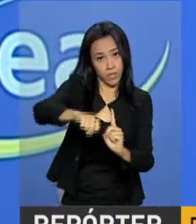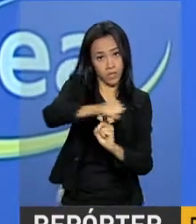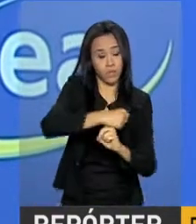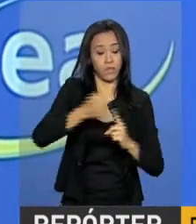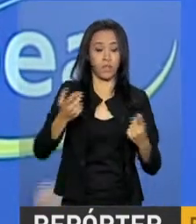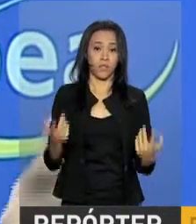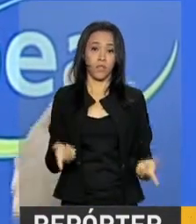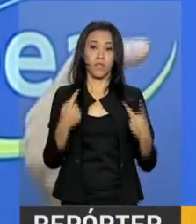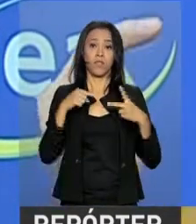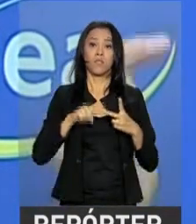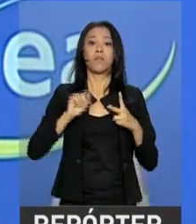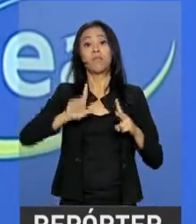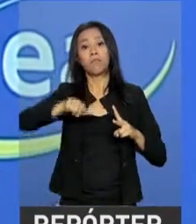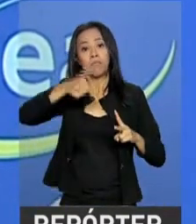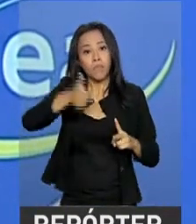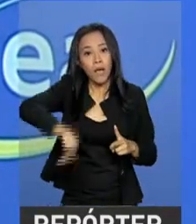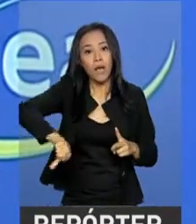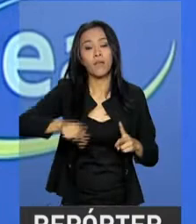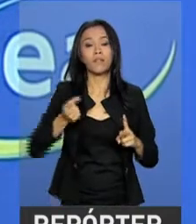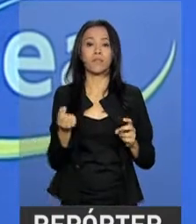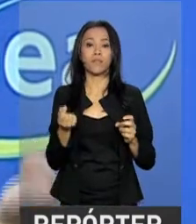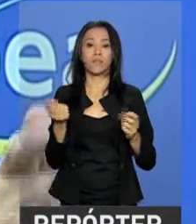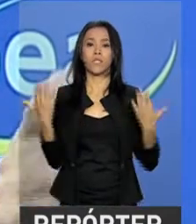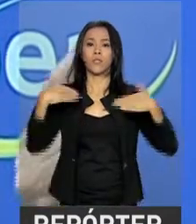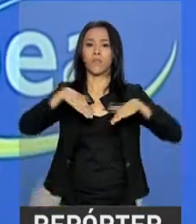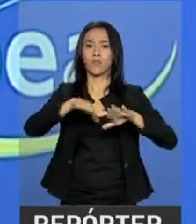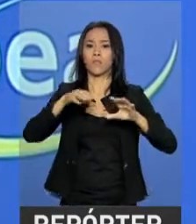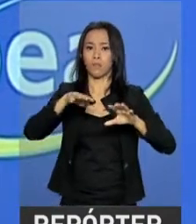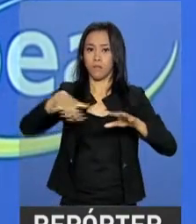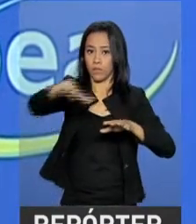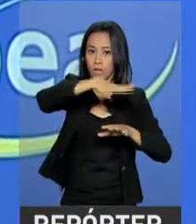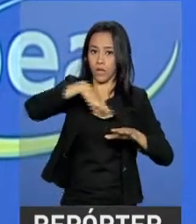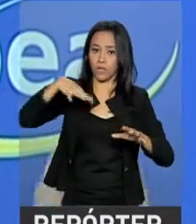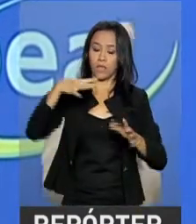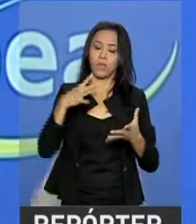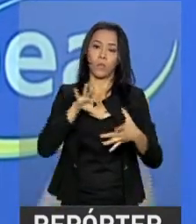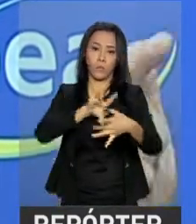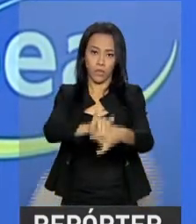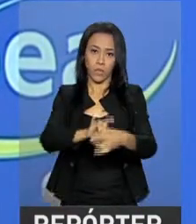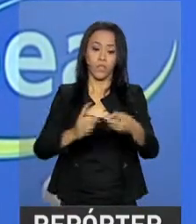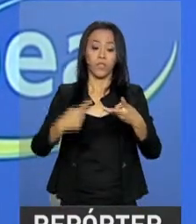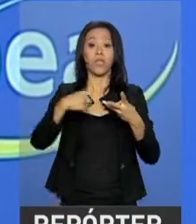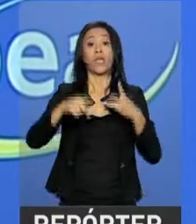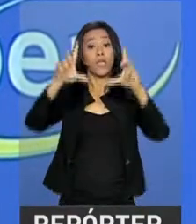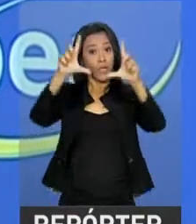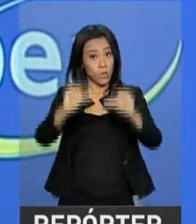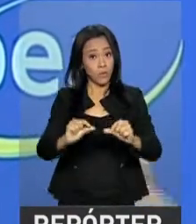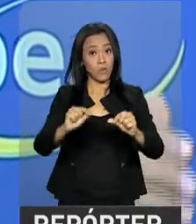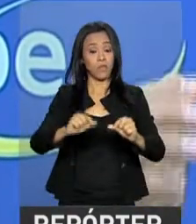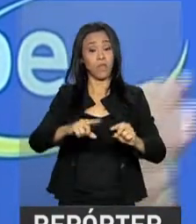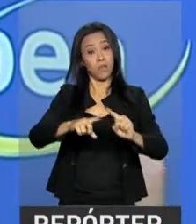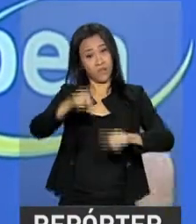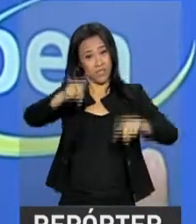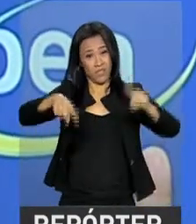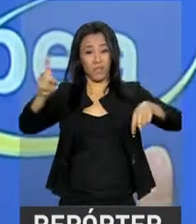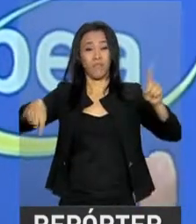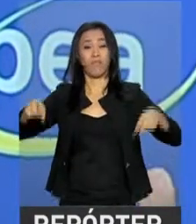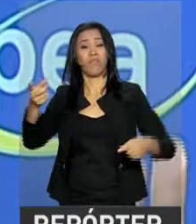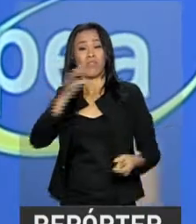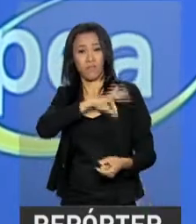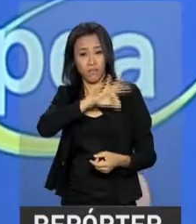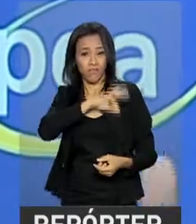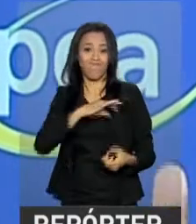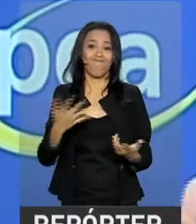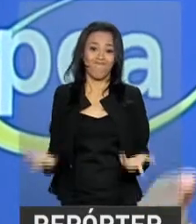mais inserida no plano global reduzindo as desigualdades de renda certamente ele